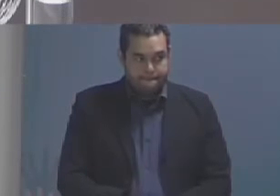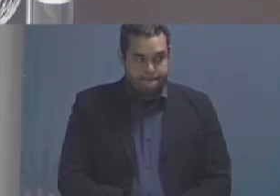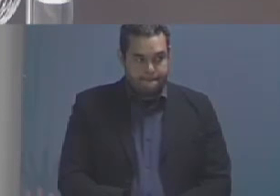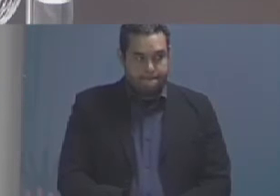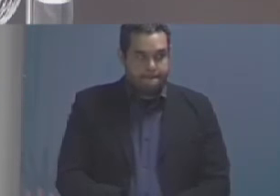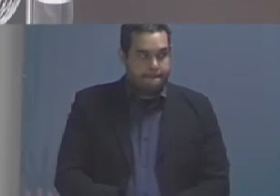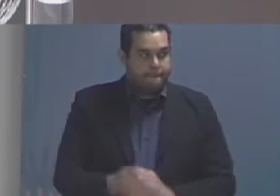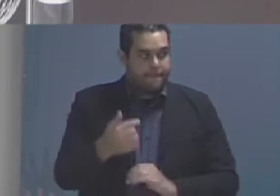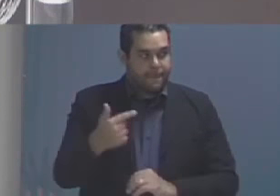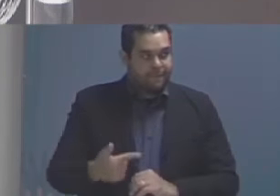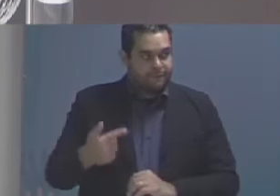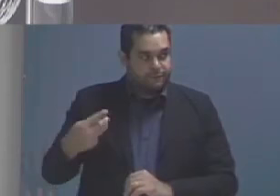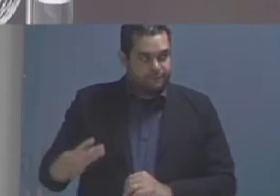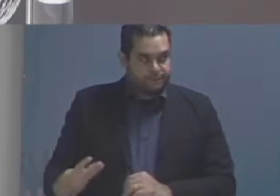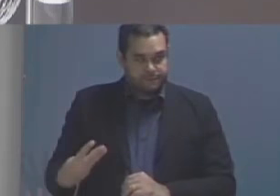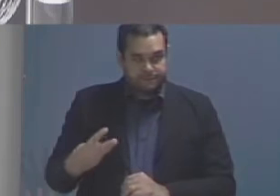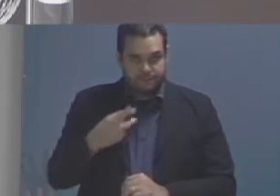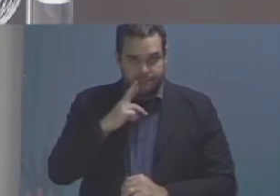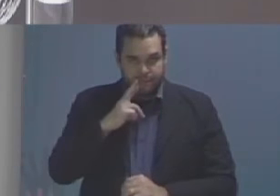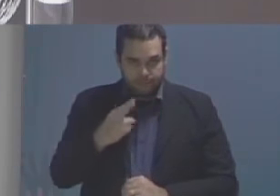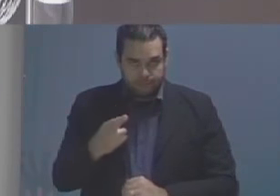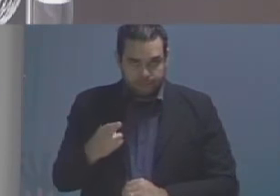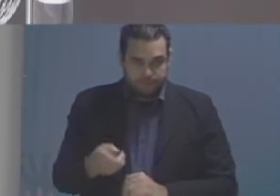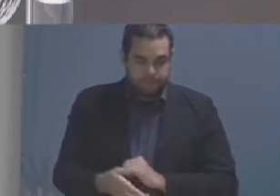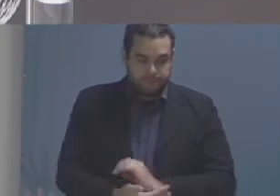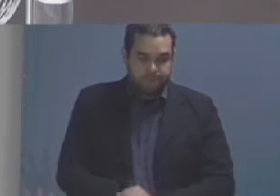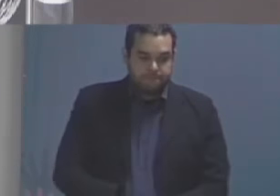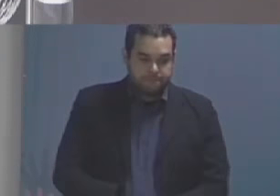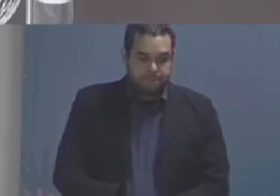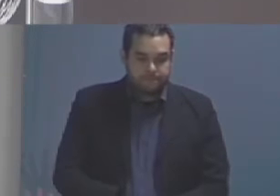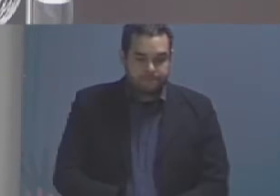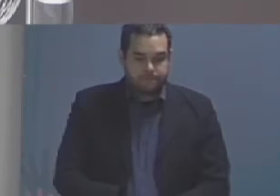Candidato da chapa 23 responde à próxima pergunta.